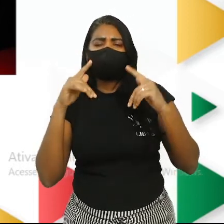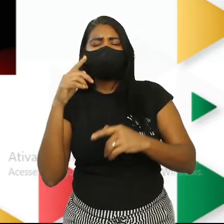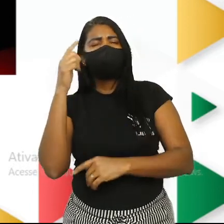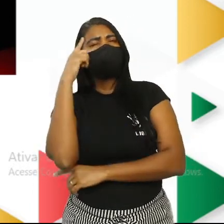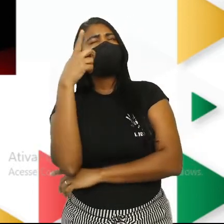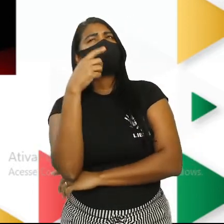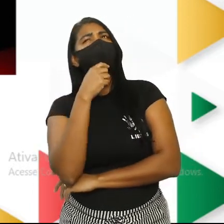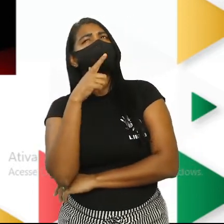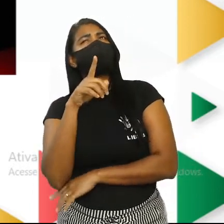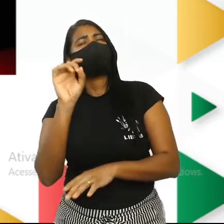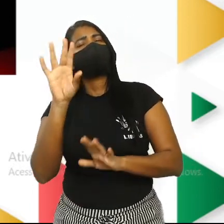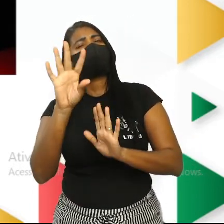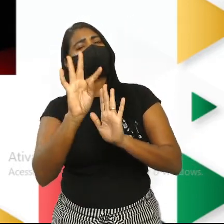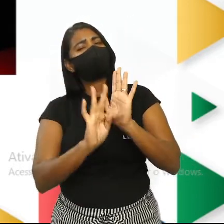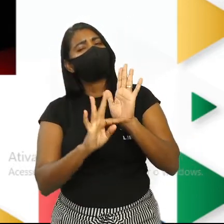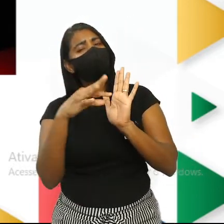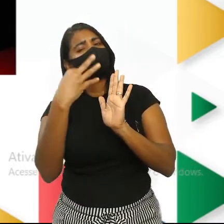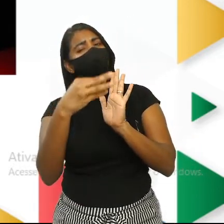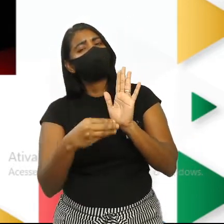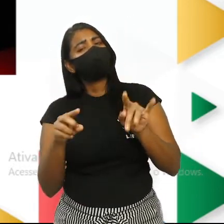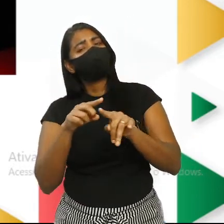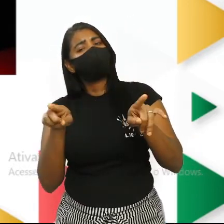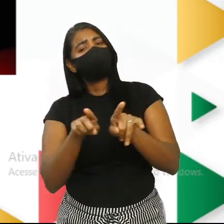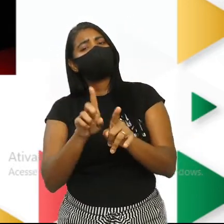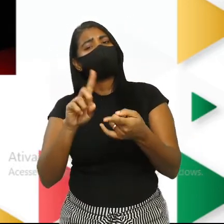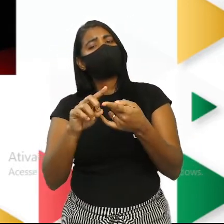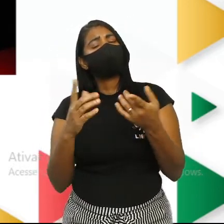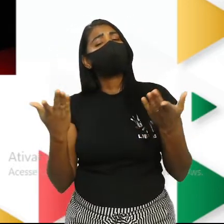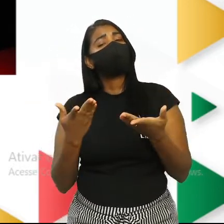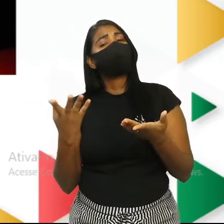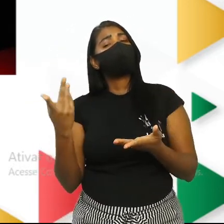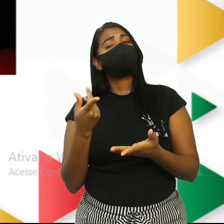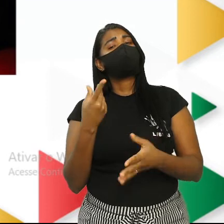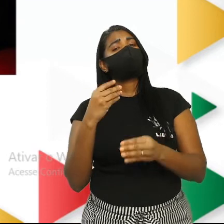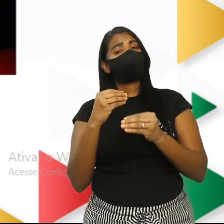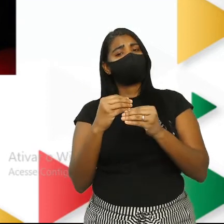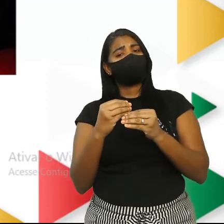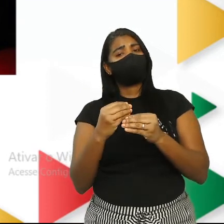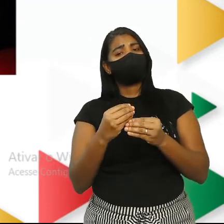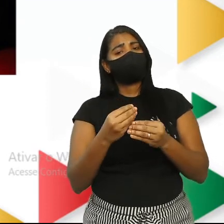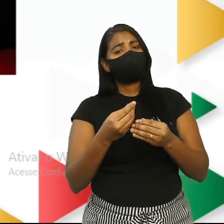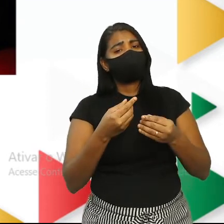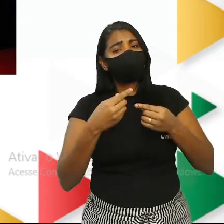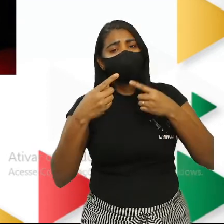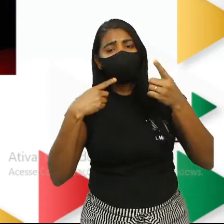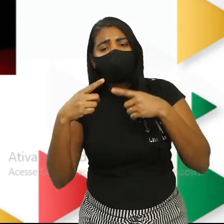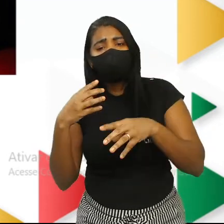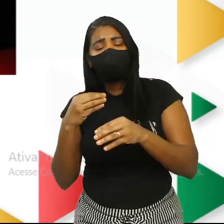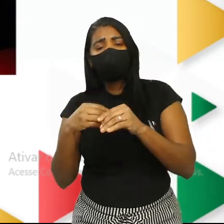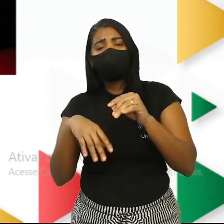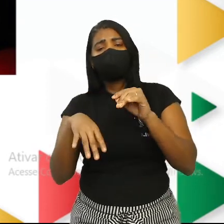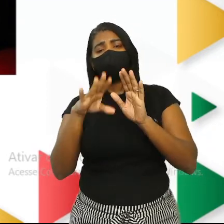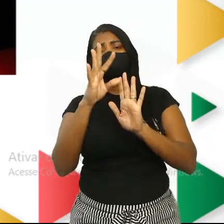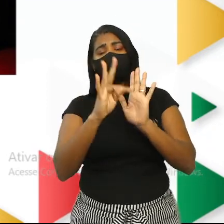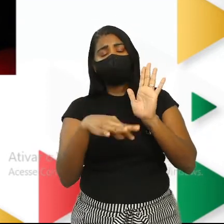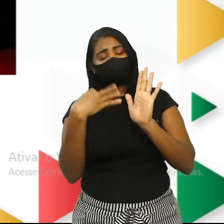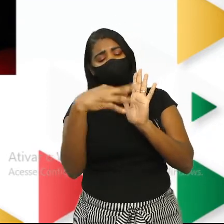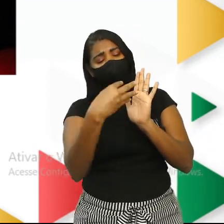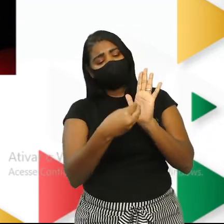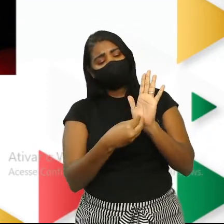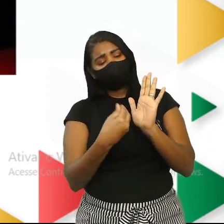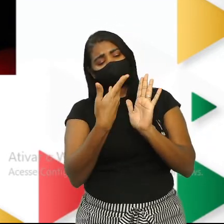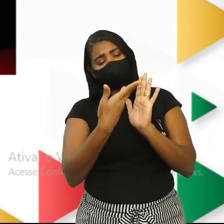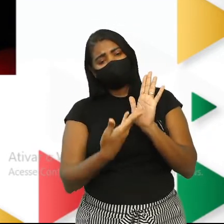pensar não só o texto, mas ele vai pensar também quais são esses elementos que vão dialogar com aquilo que está no texto, que está implícito no